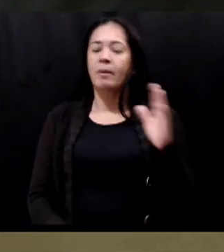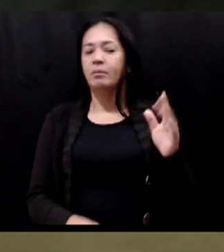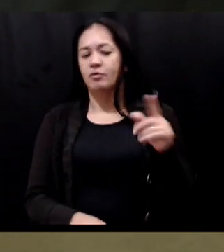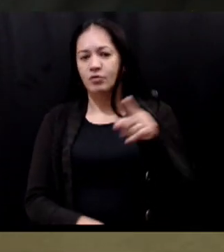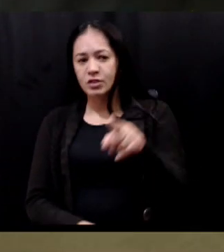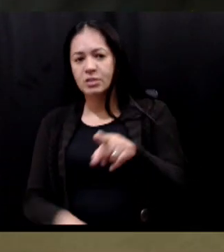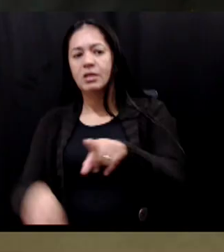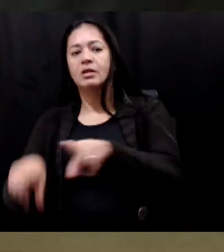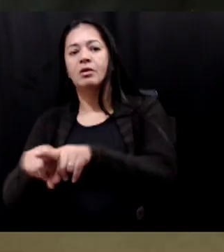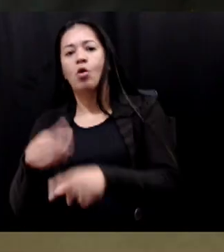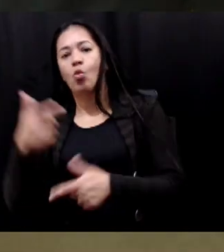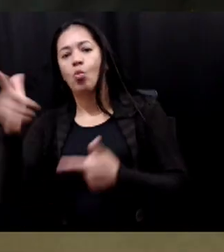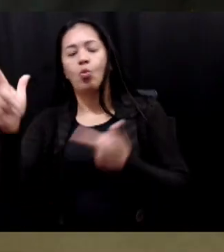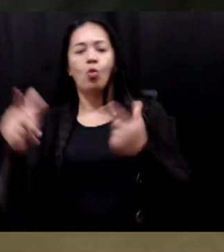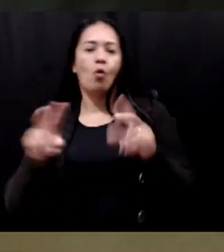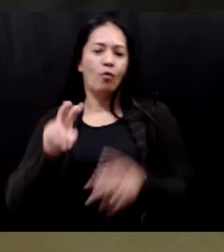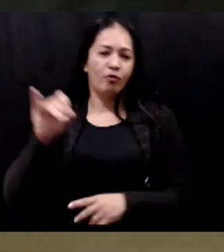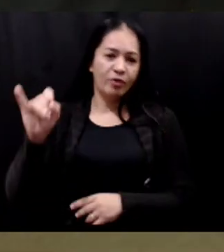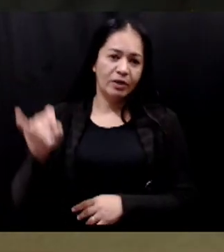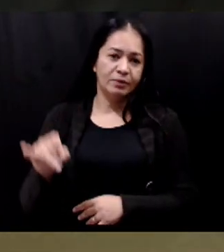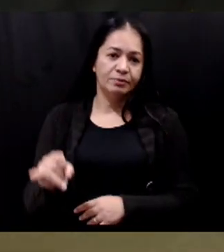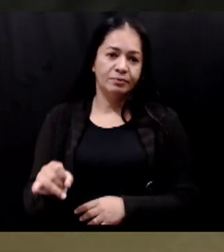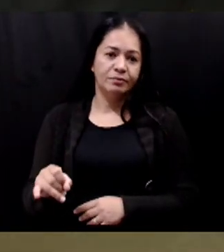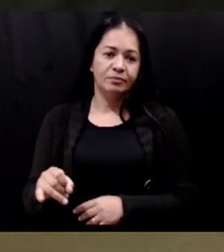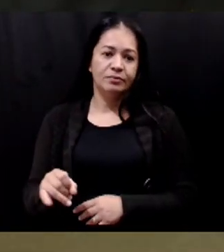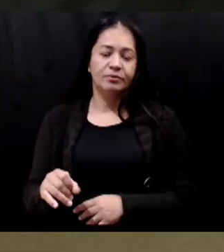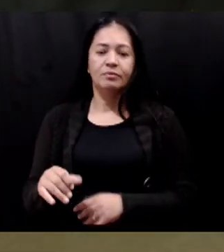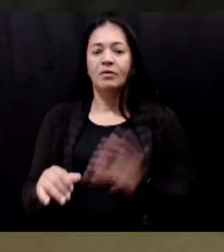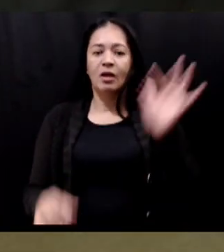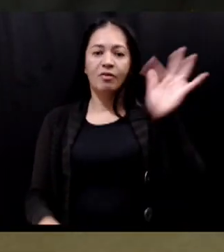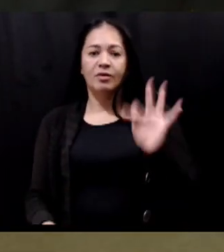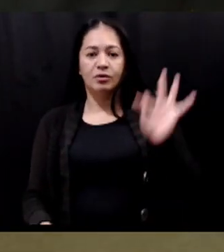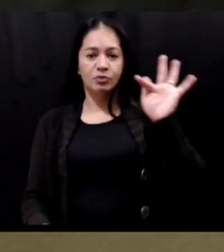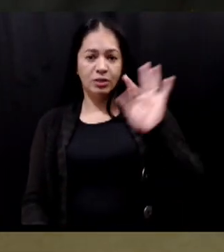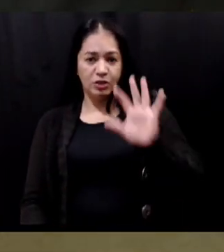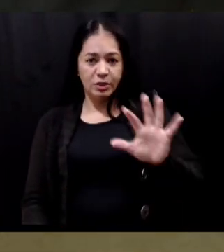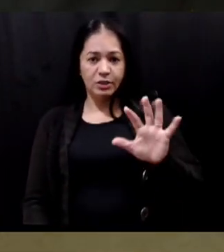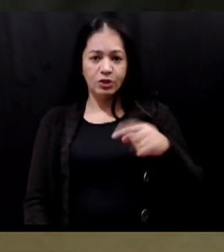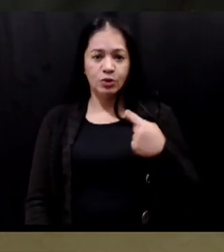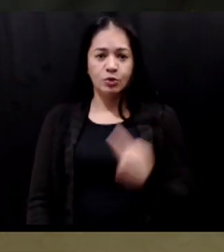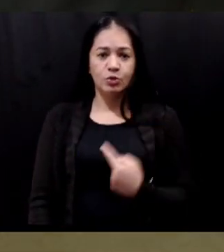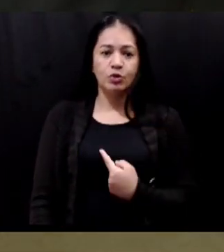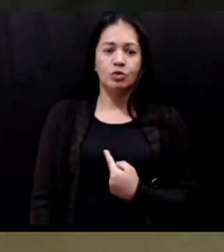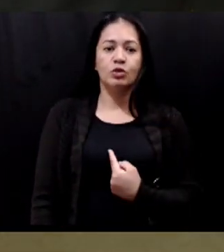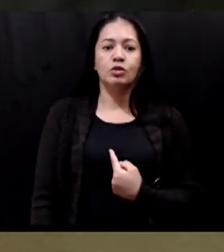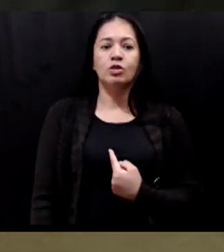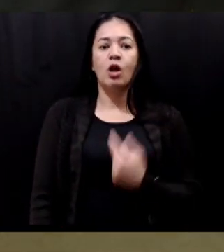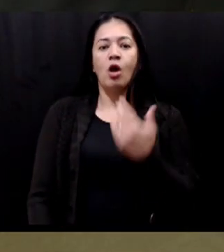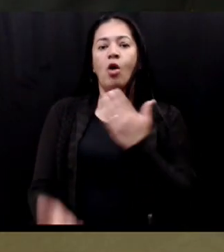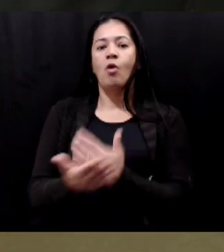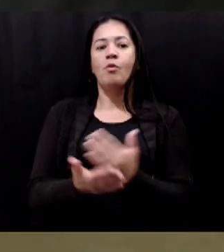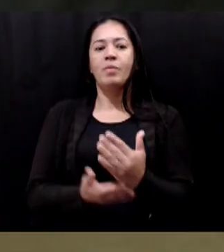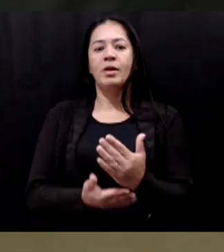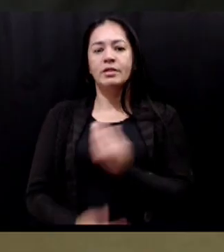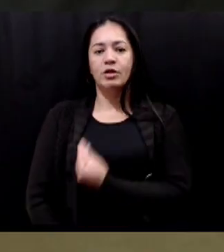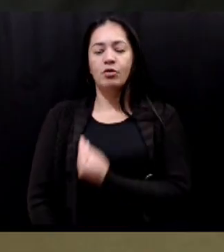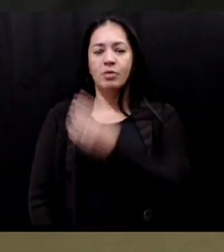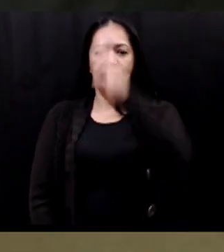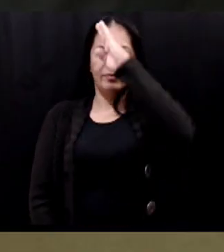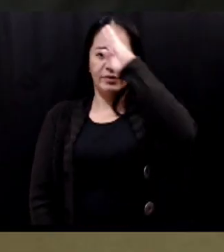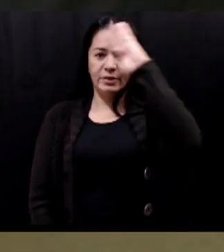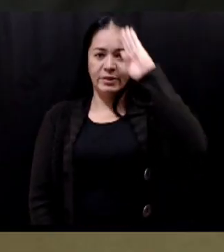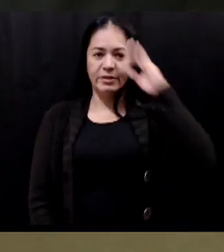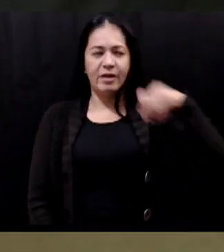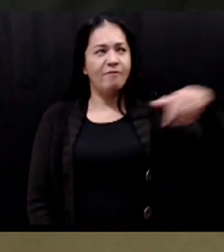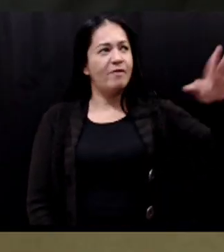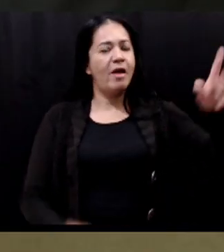ou você vai passar por isso. A faculdade é isso, a gente inicia uma vida acadêmica e a galera vai para a festa, e vai para o bar,